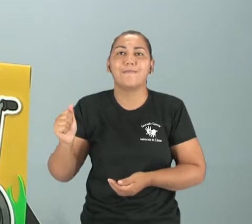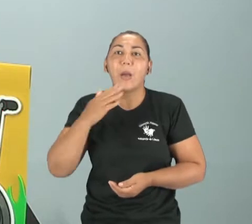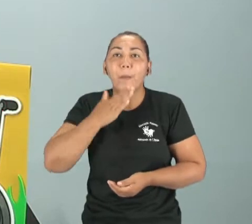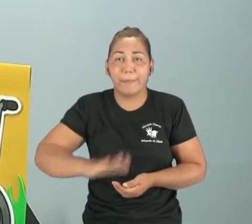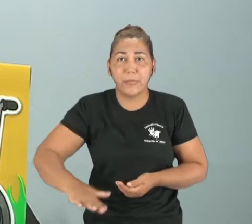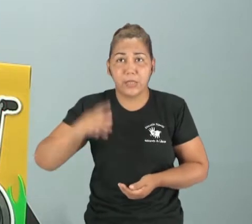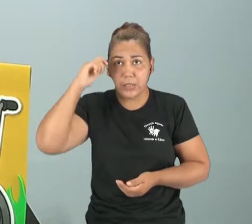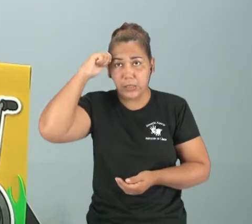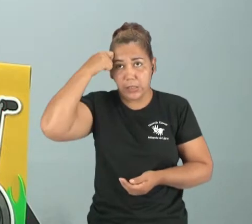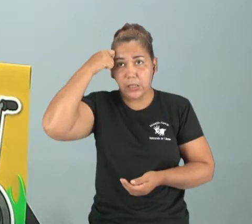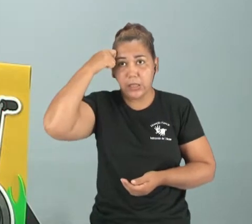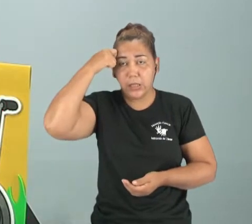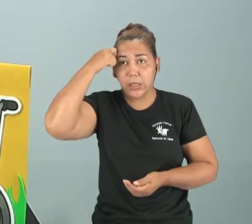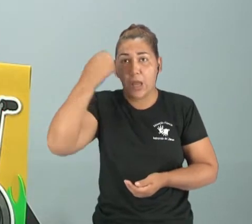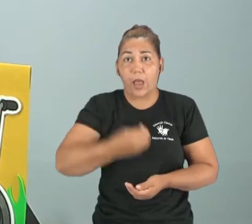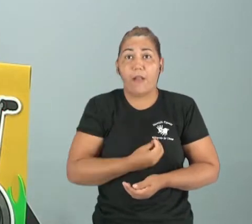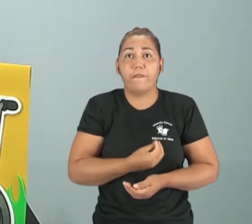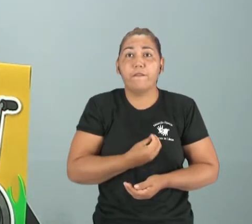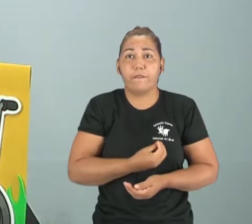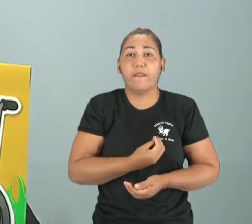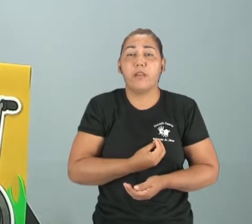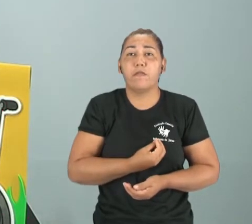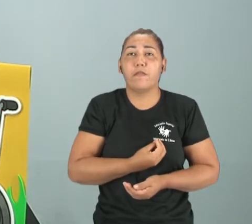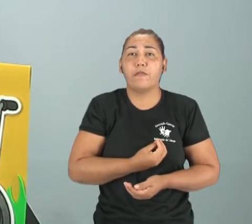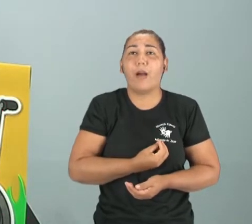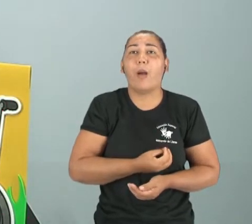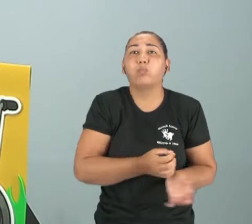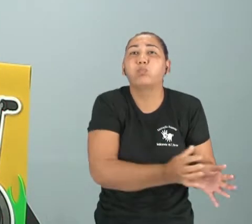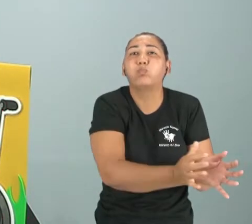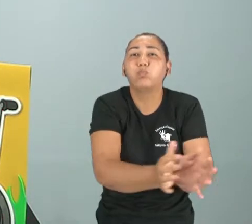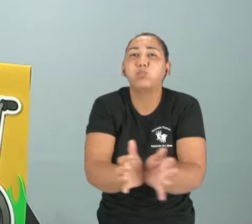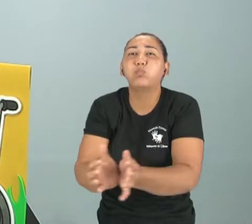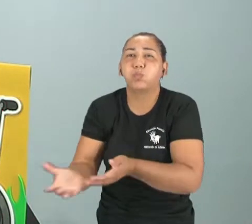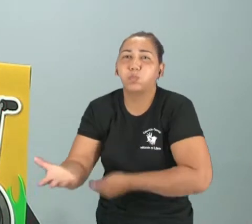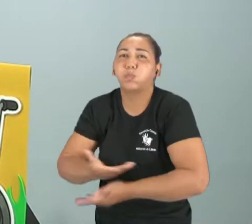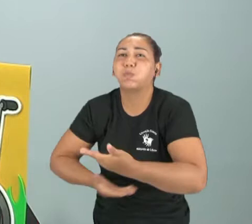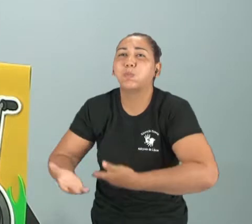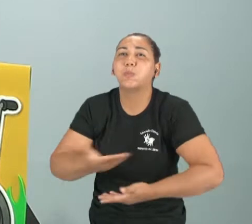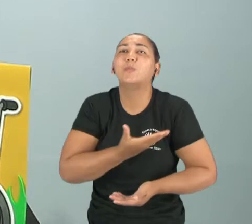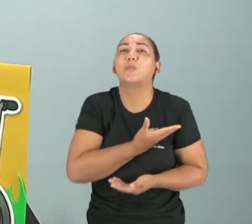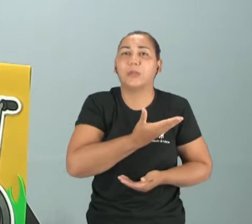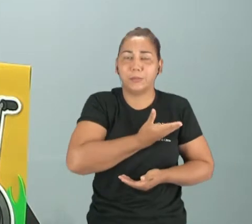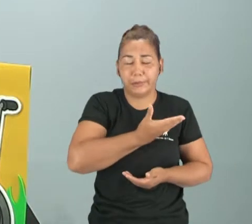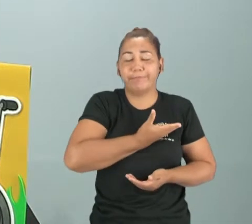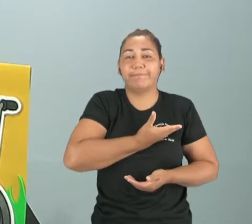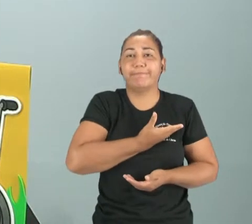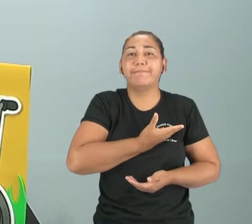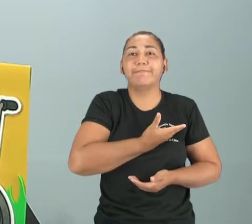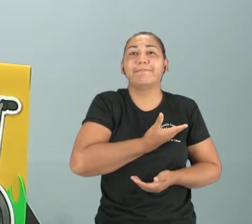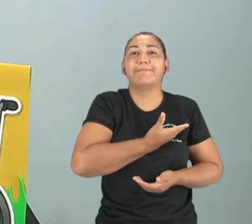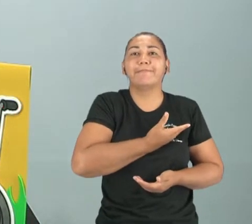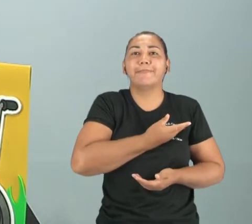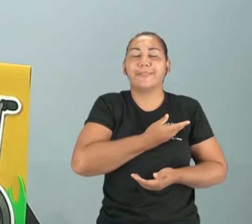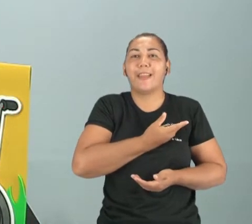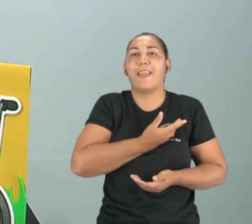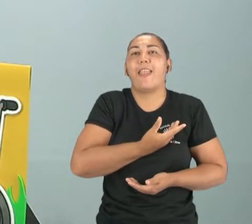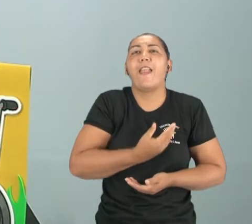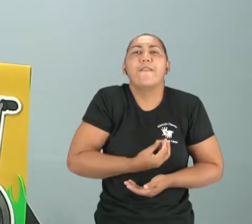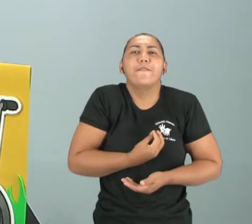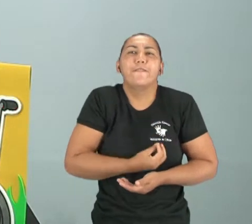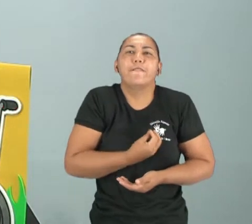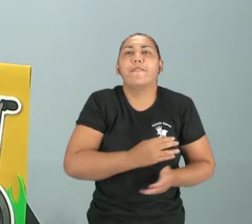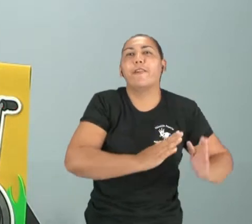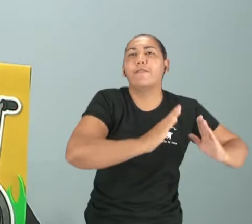criança negra e vive com bastante colegas. Vive com bastante pessoas, vive no